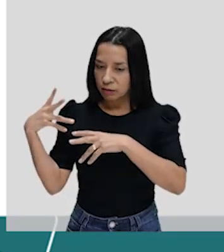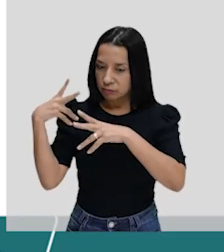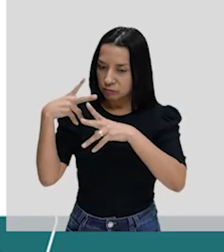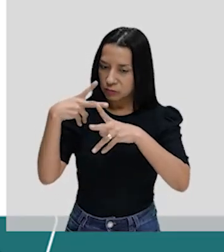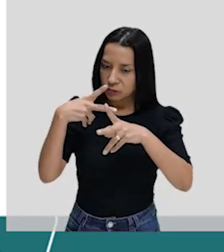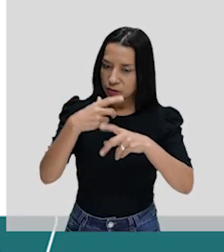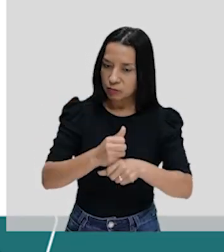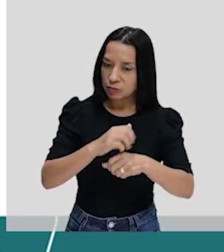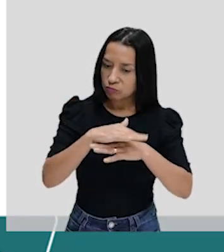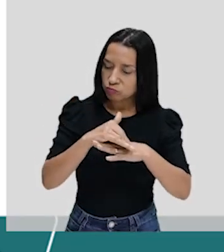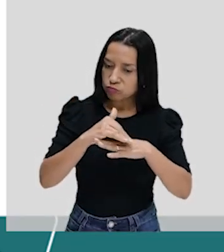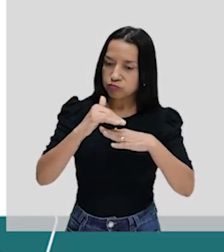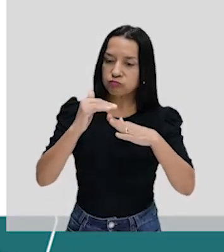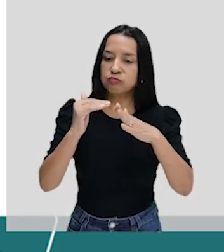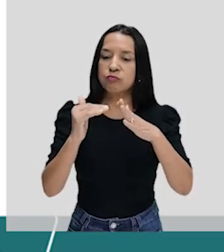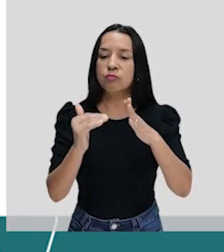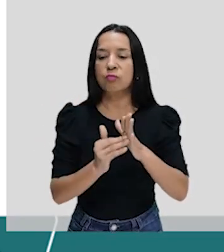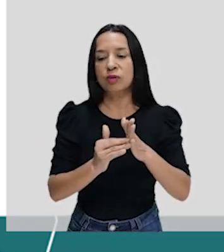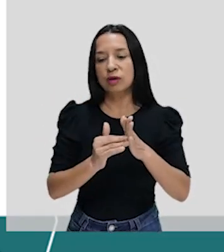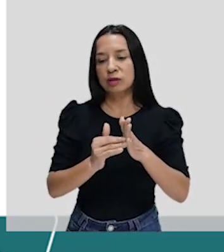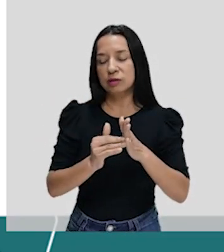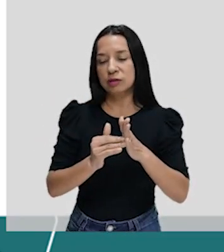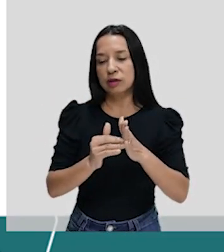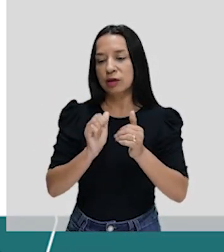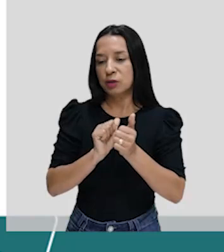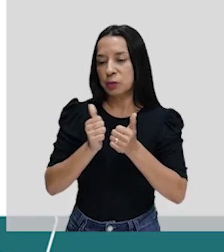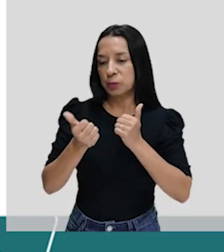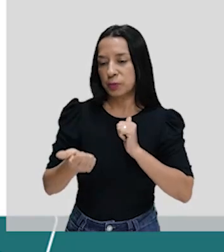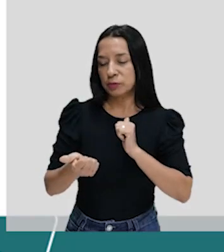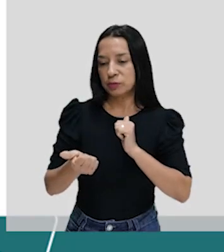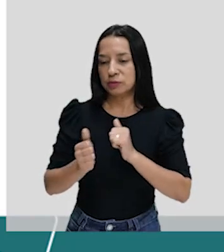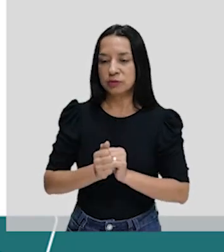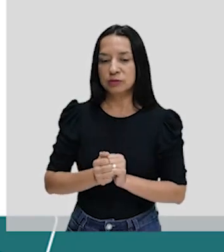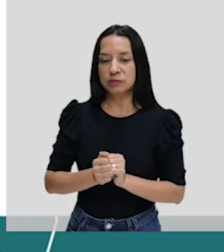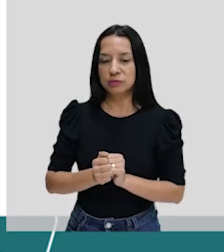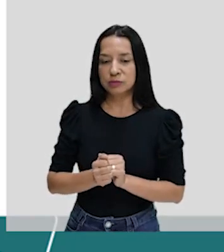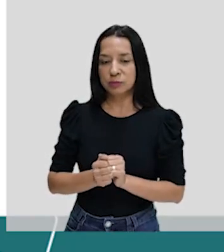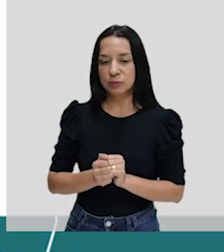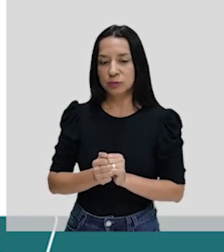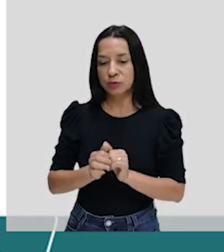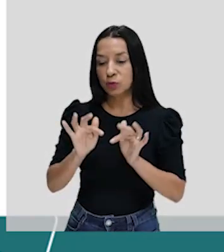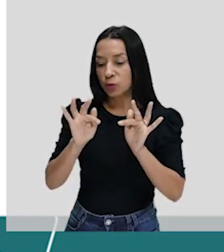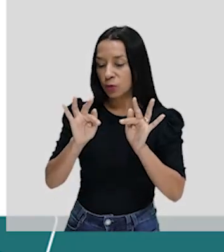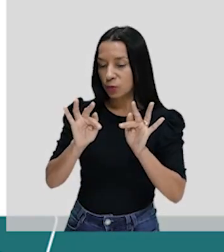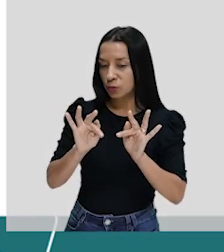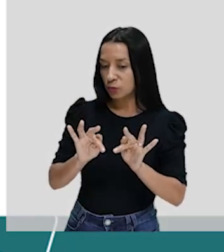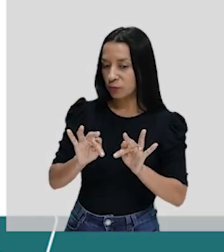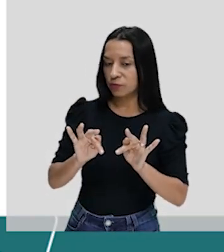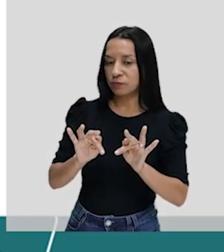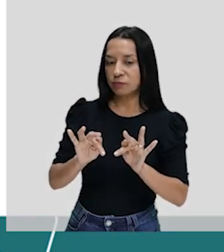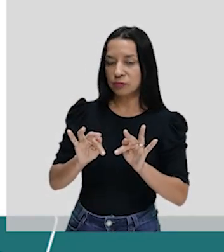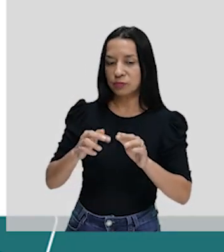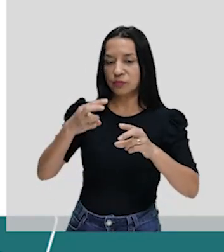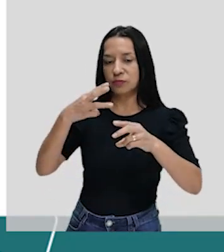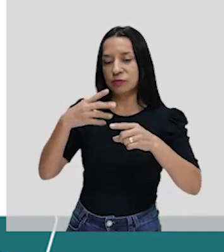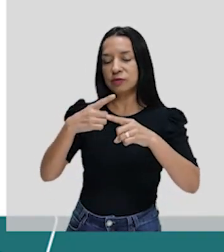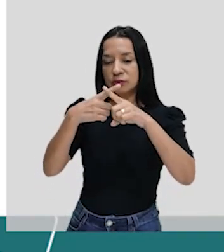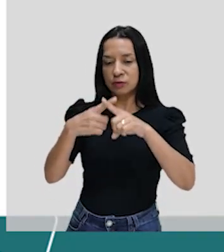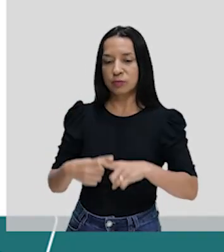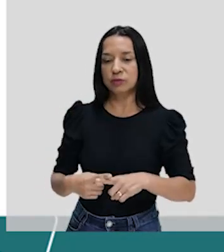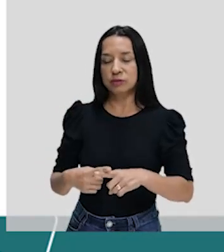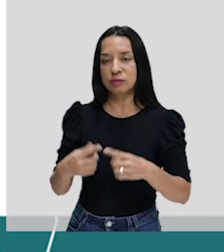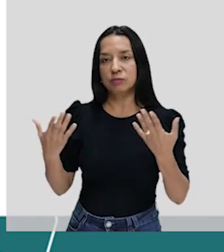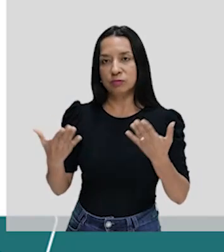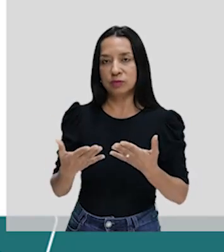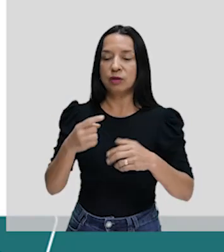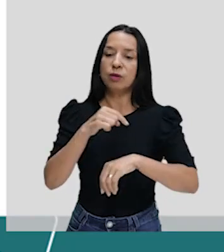do esportista, geralmente no final da temporada, entre uma temporada esportiva e outra. Pronto, nós